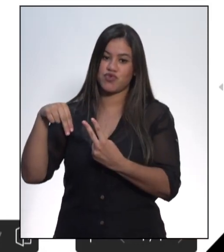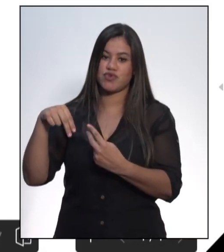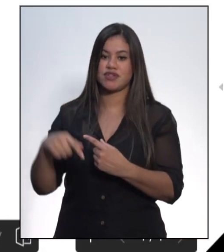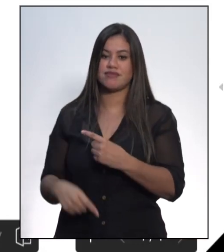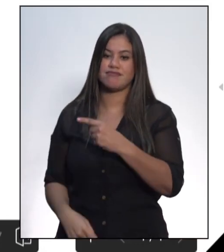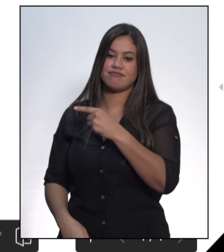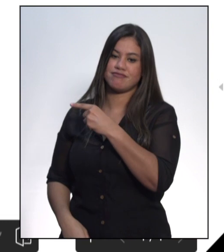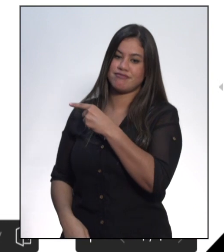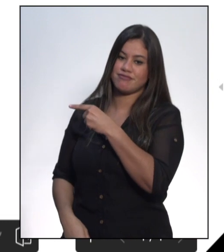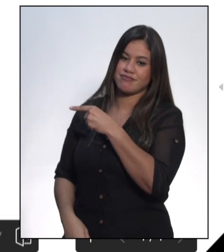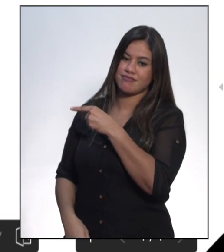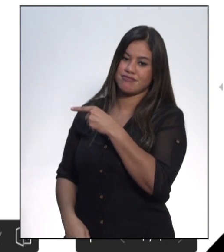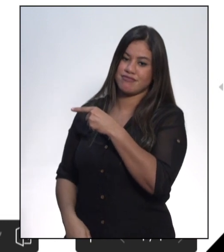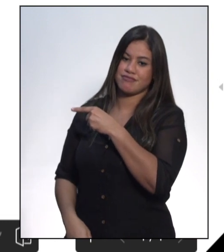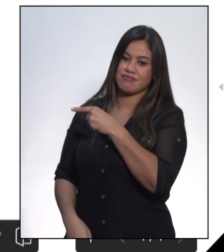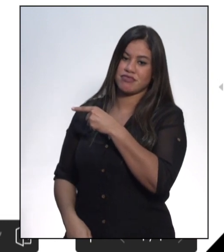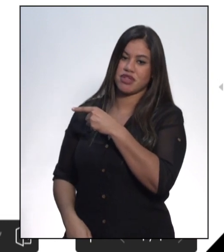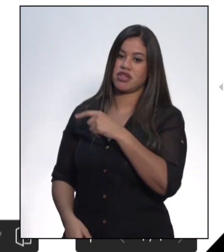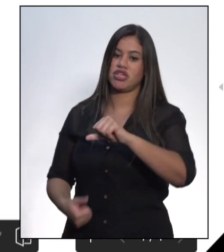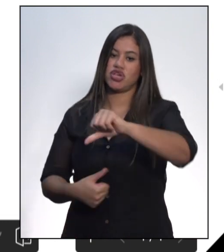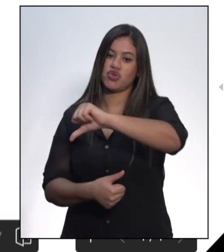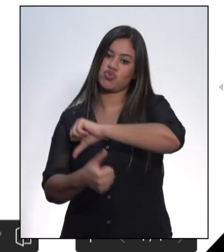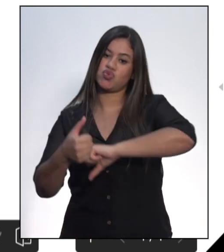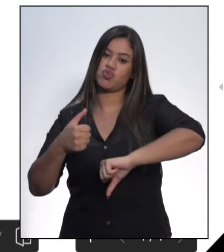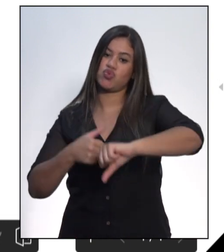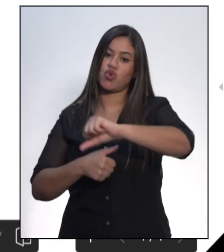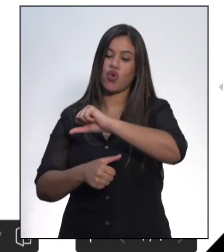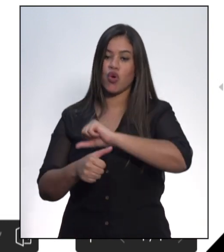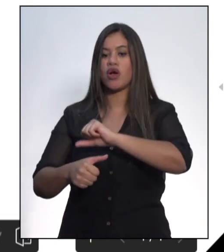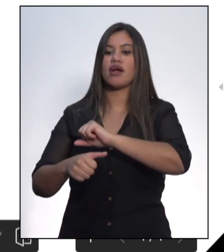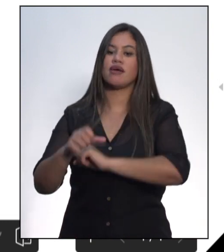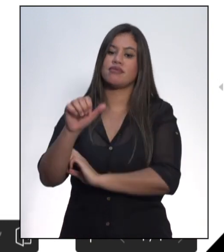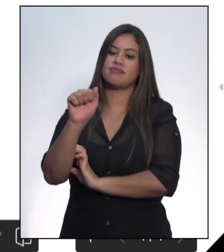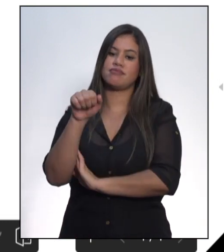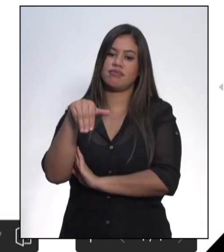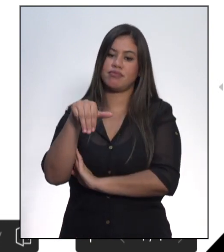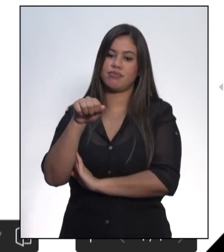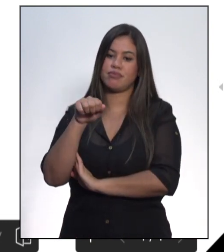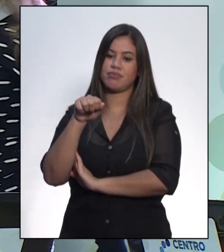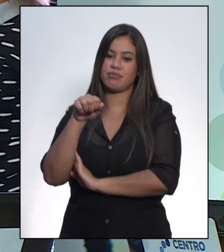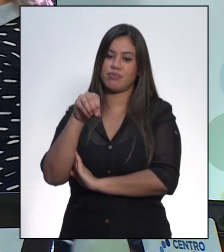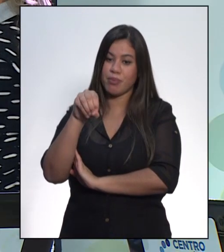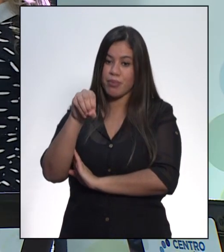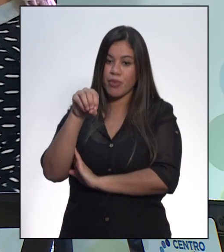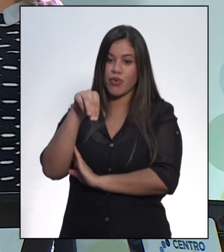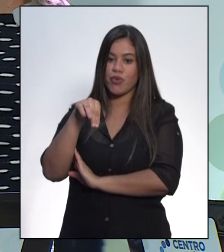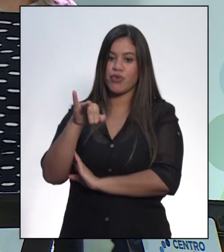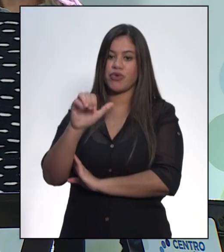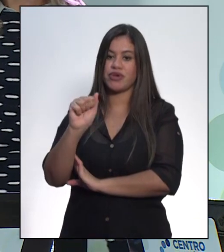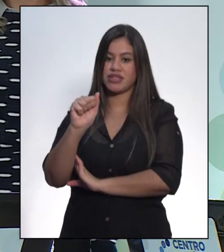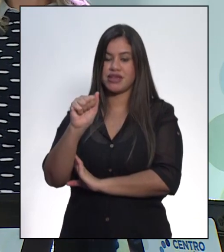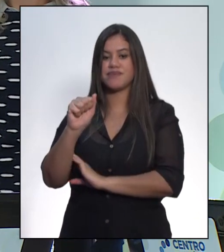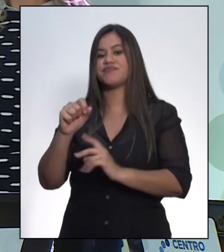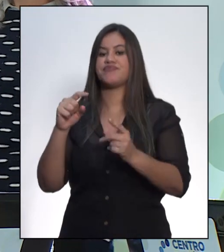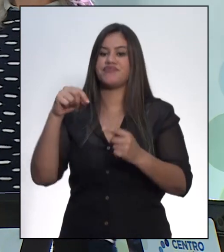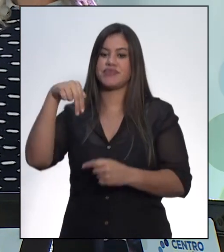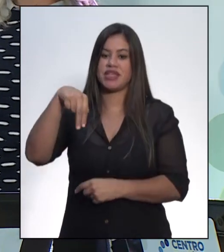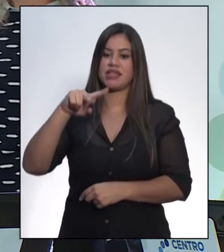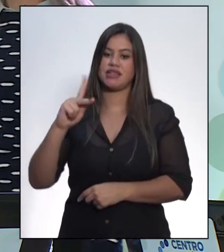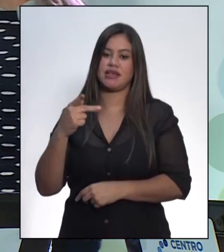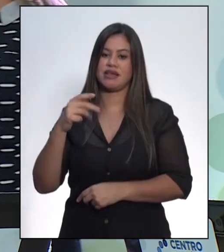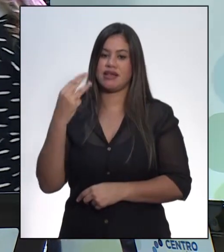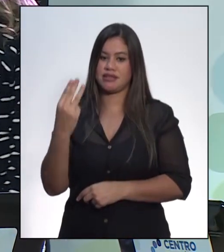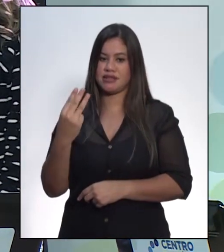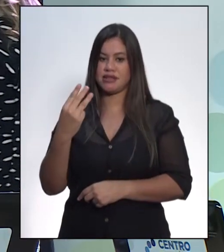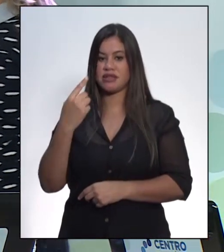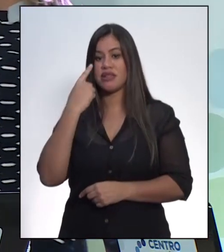vai formar a minha amônia, que é o meu NH3. Vocês repararam que a seta aqui representada é uma